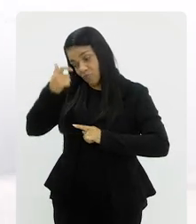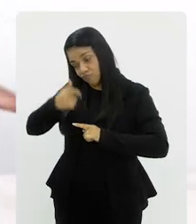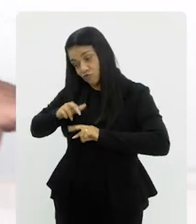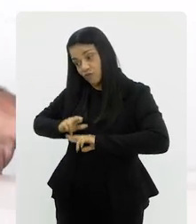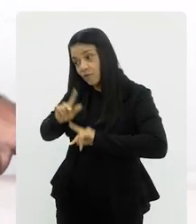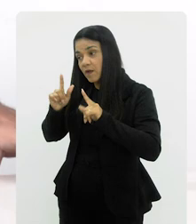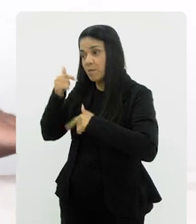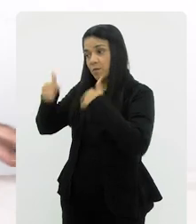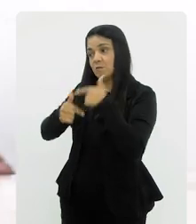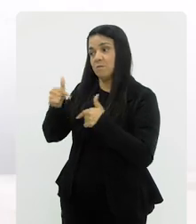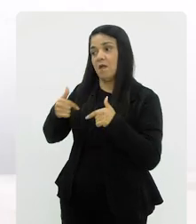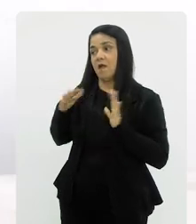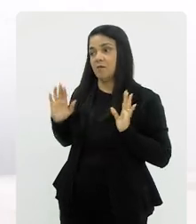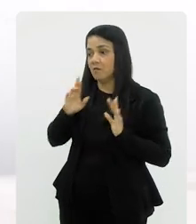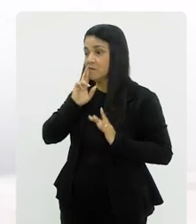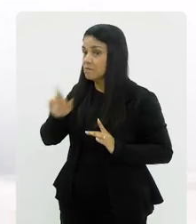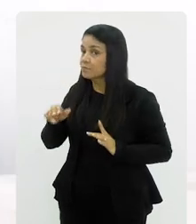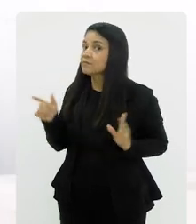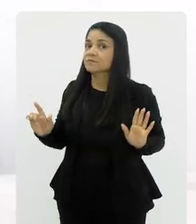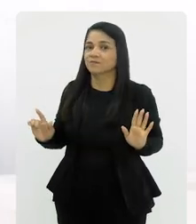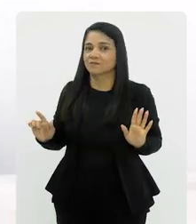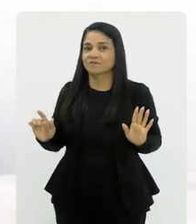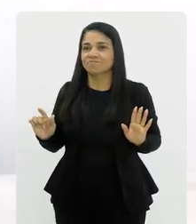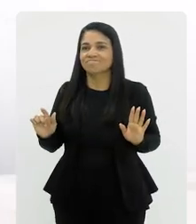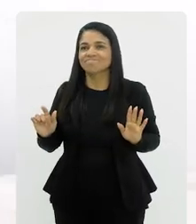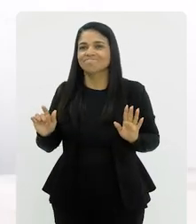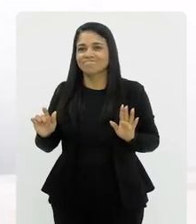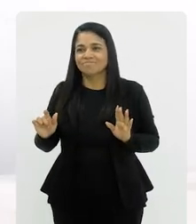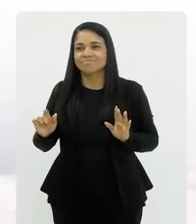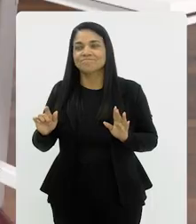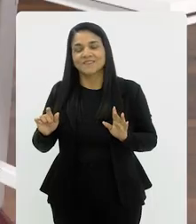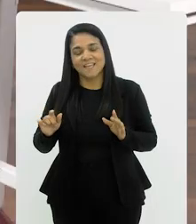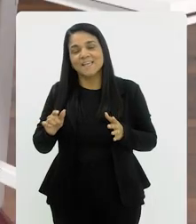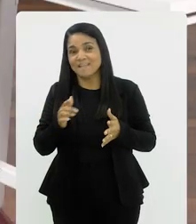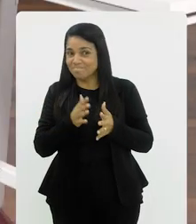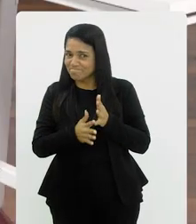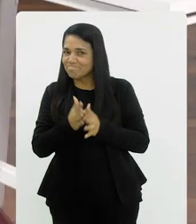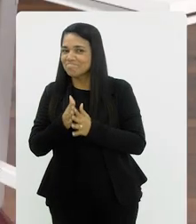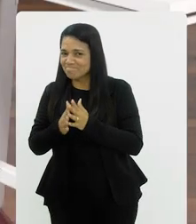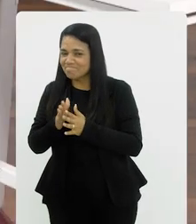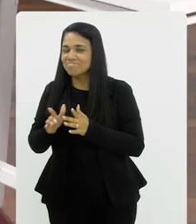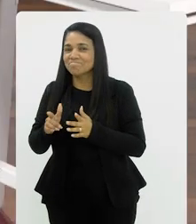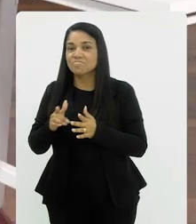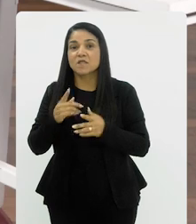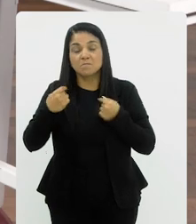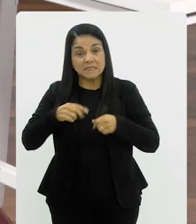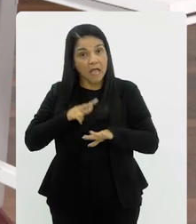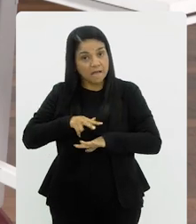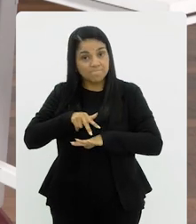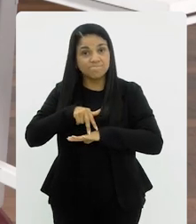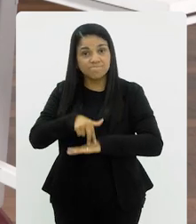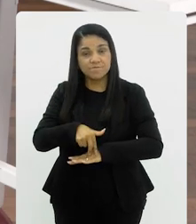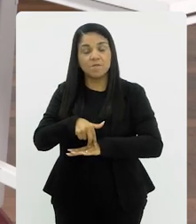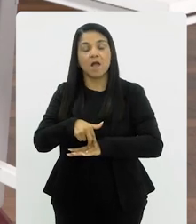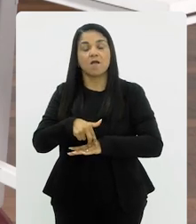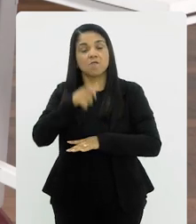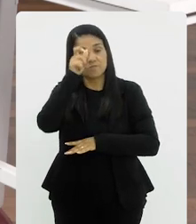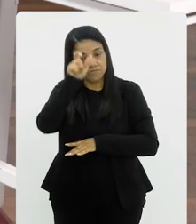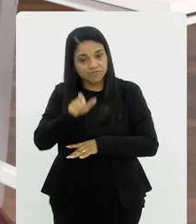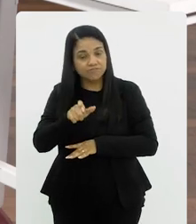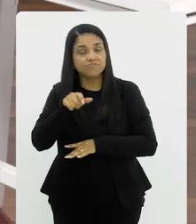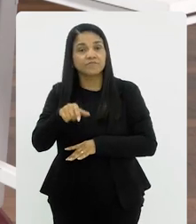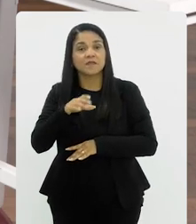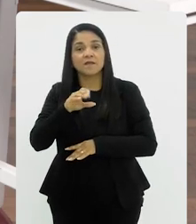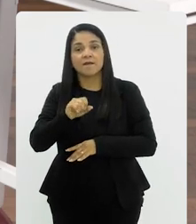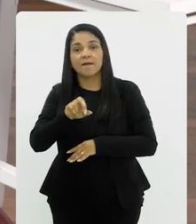jeito. Não, mas eu faço de outra. Então é uma coisa pegar o legado é um pouco complicado. Tem que se afirmar